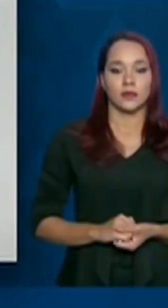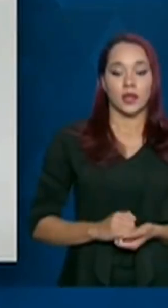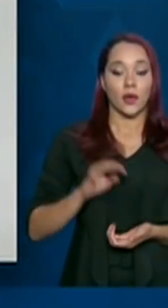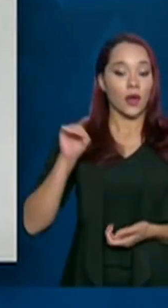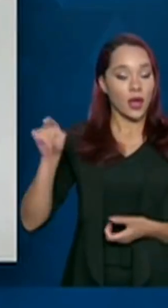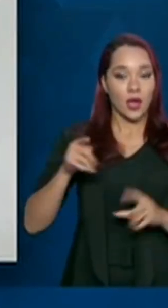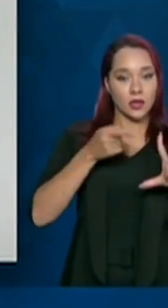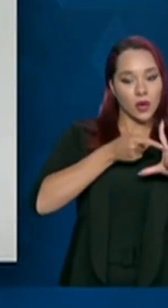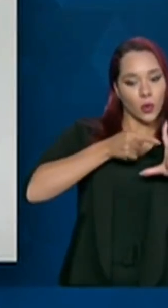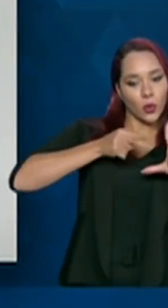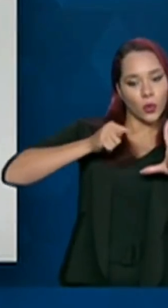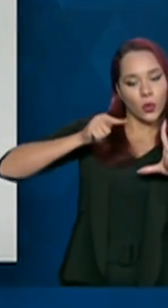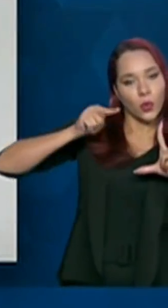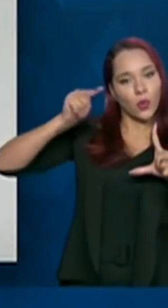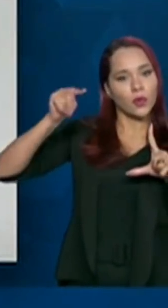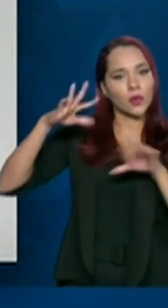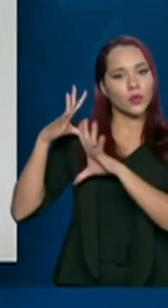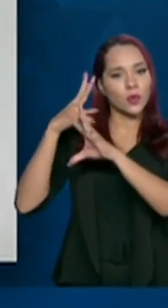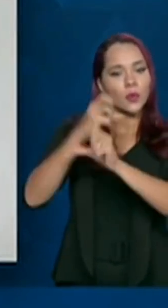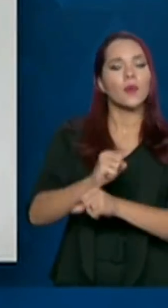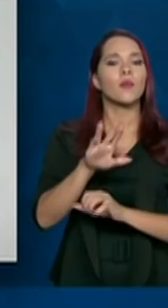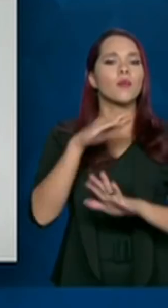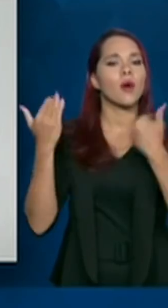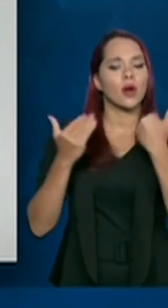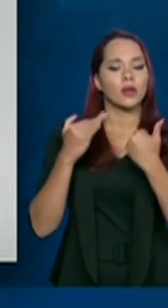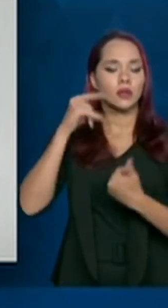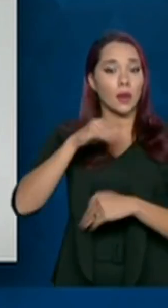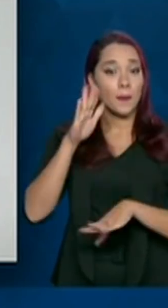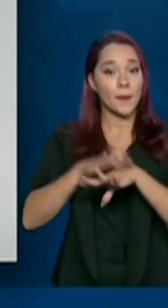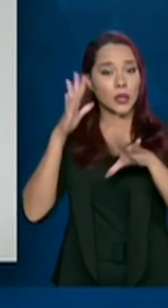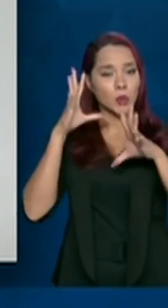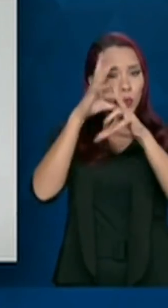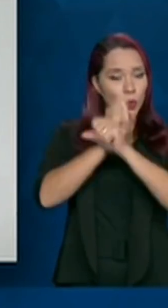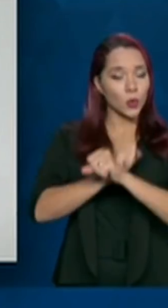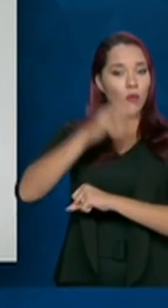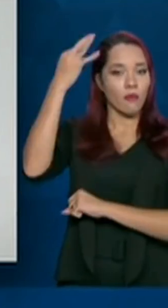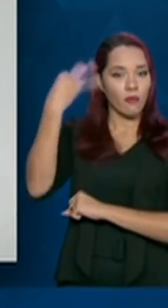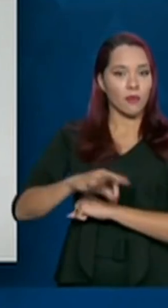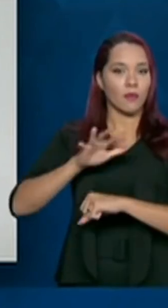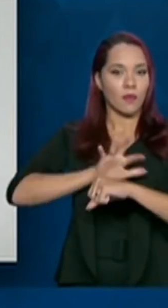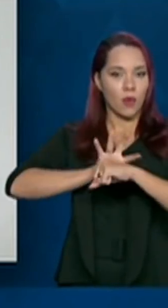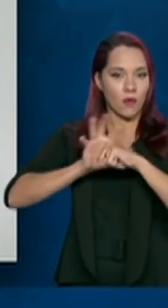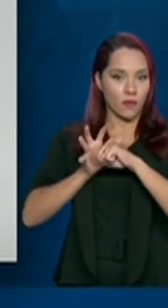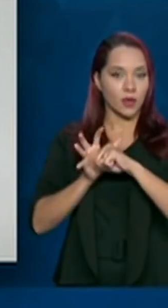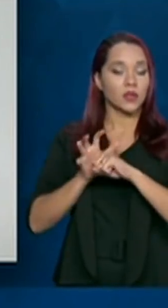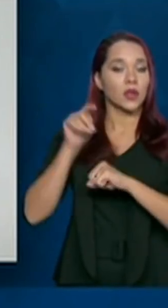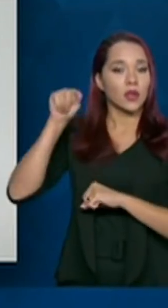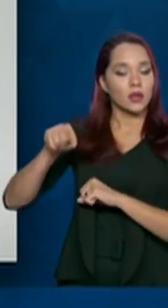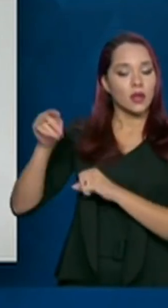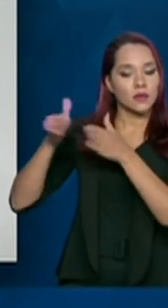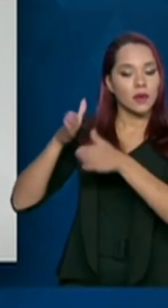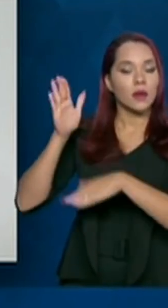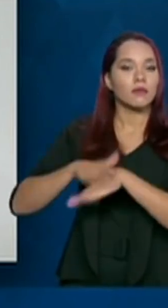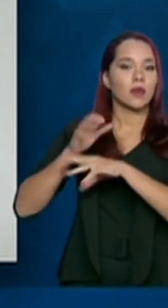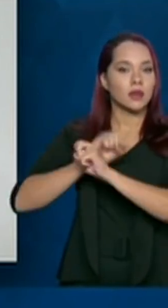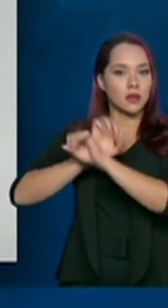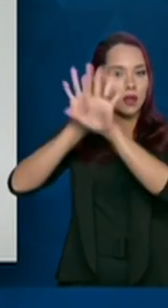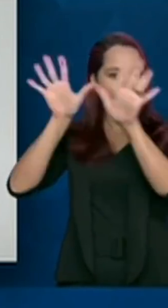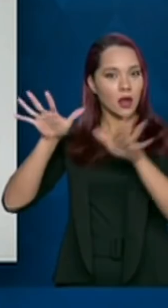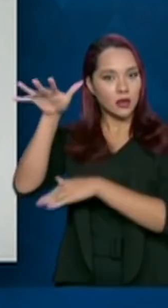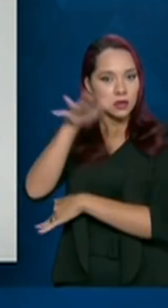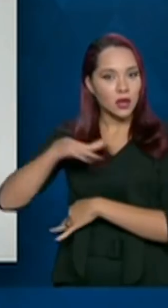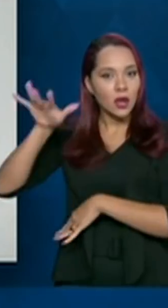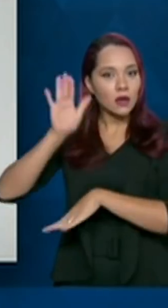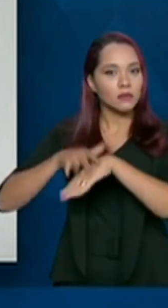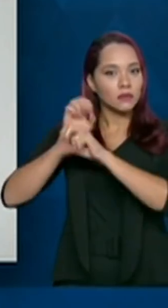nessa figura mais escura, que foram confirmados para a Covid. E nessa parte mais clara, nessa área mais